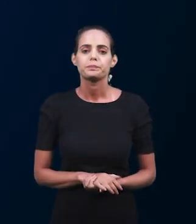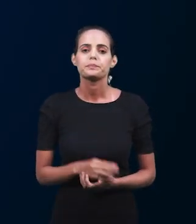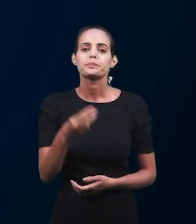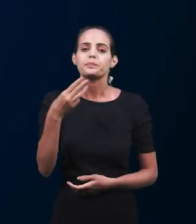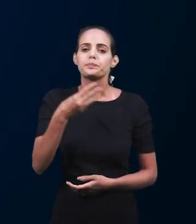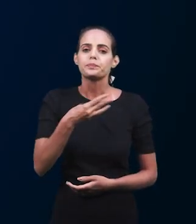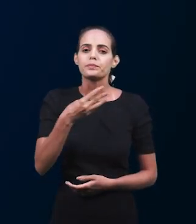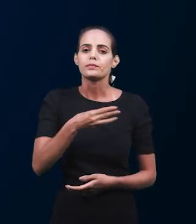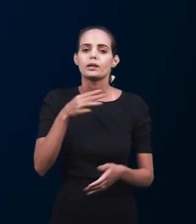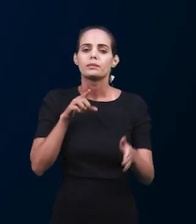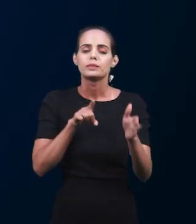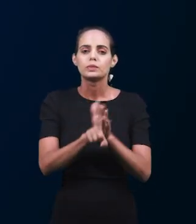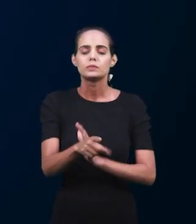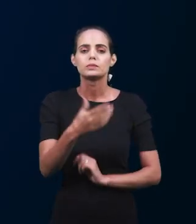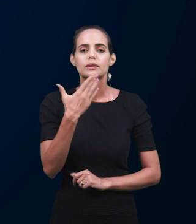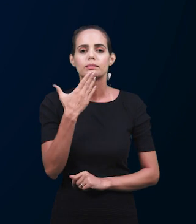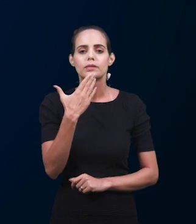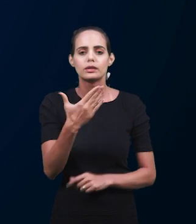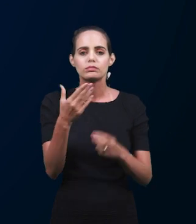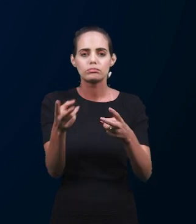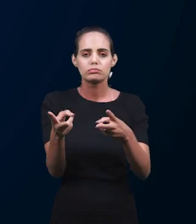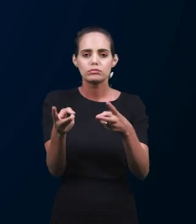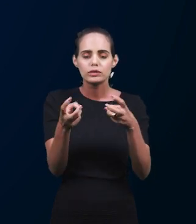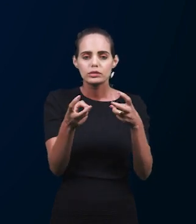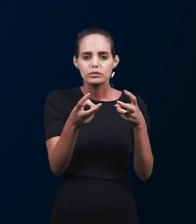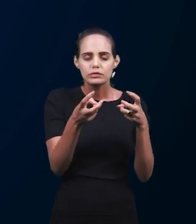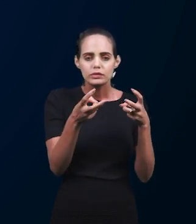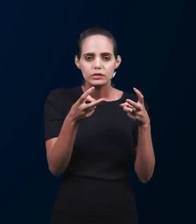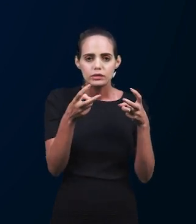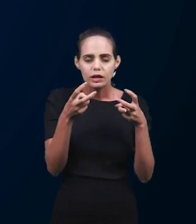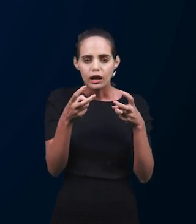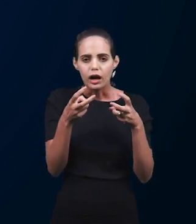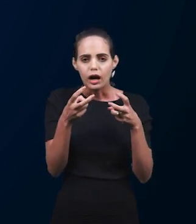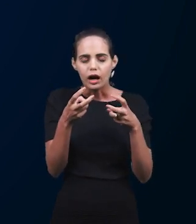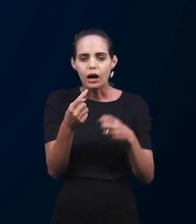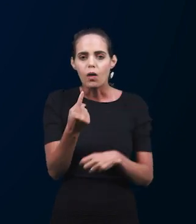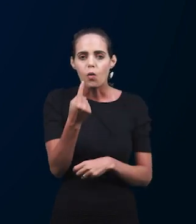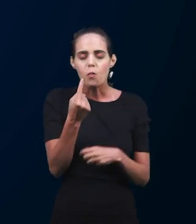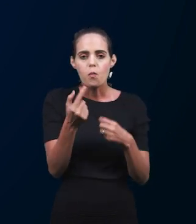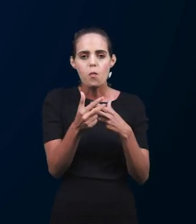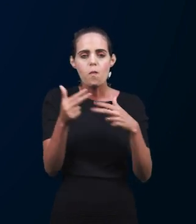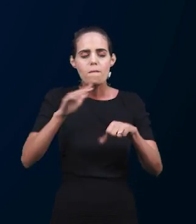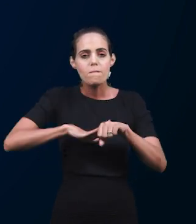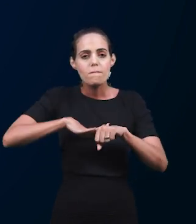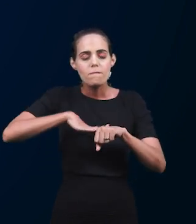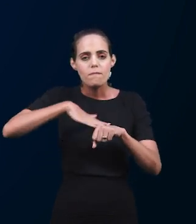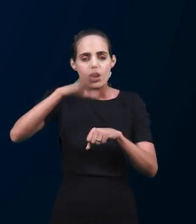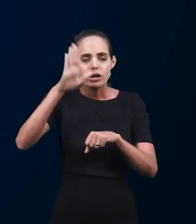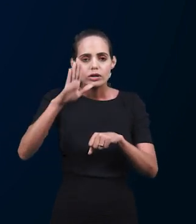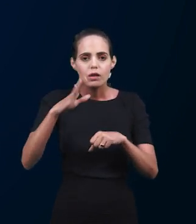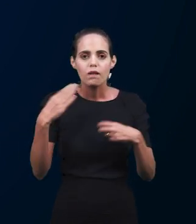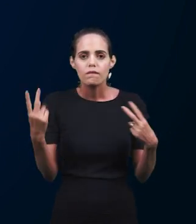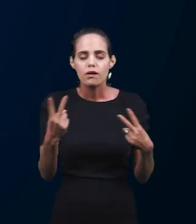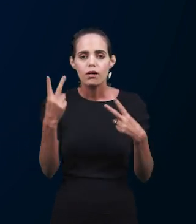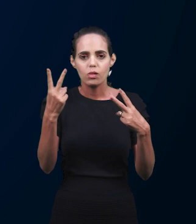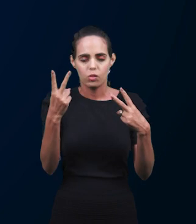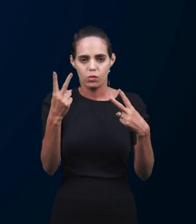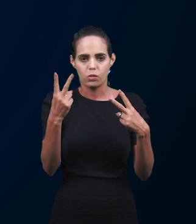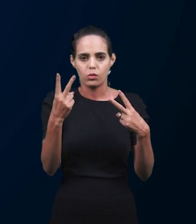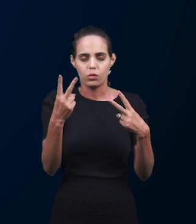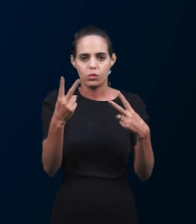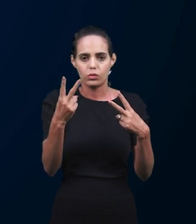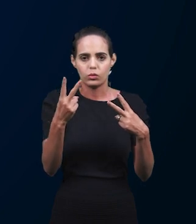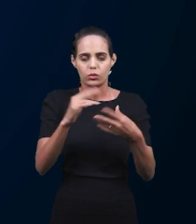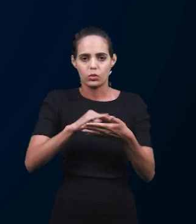pergunta pede para identificar um item de maior valor contido no tesouro escondido na